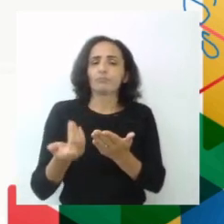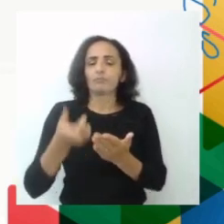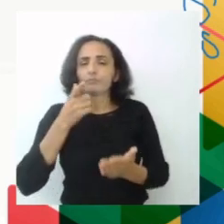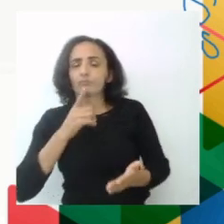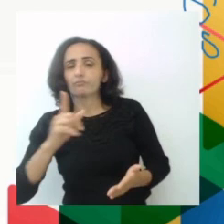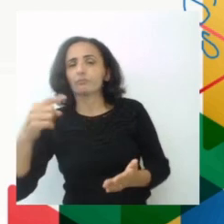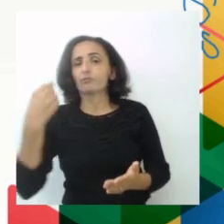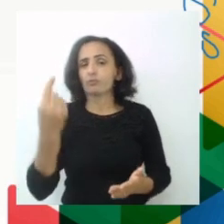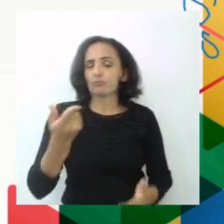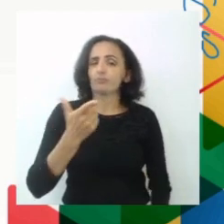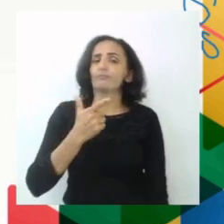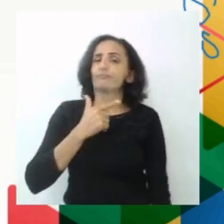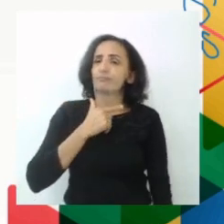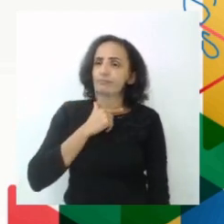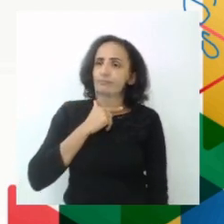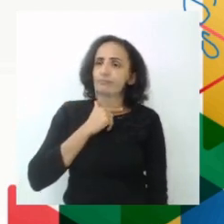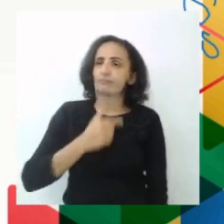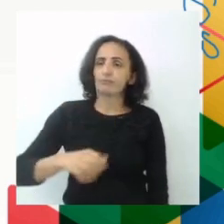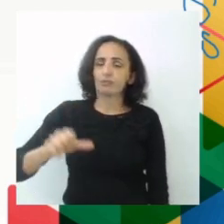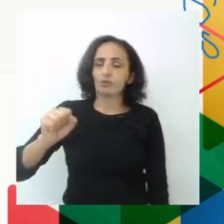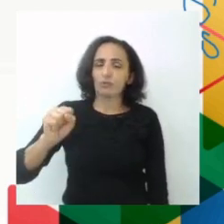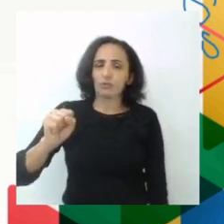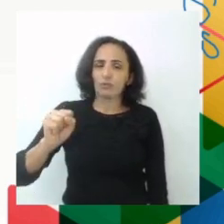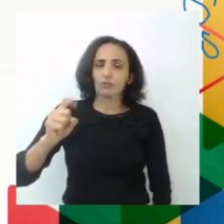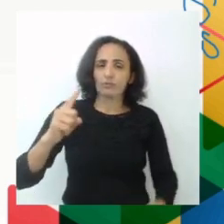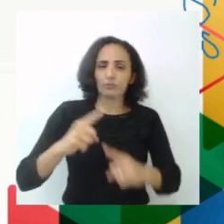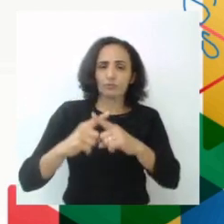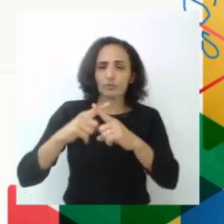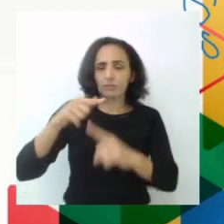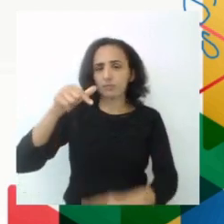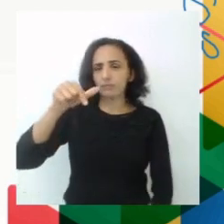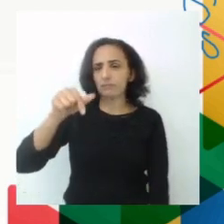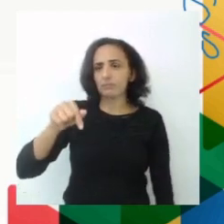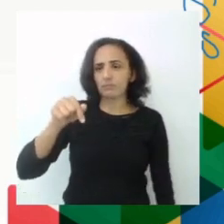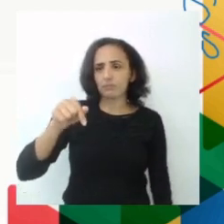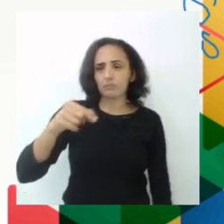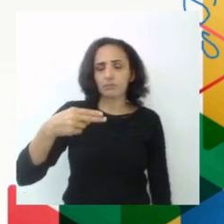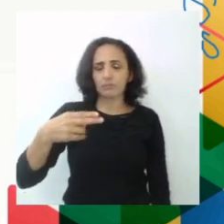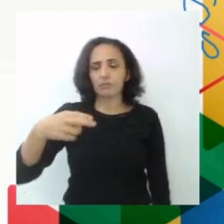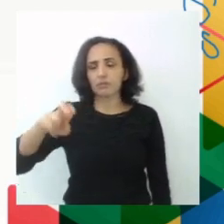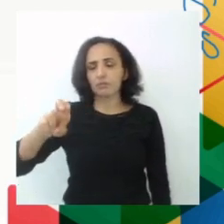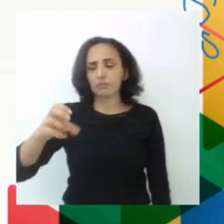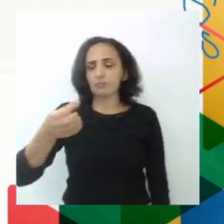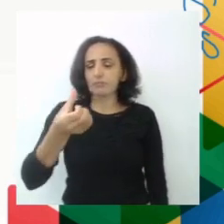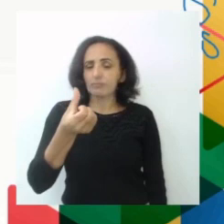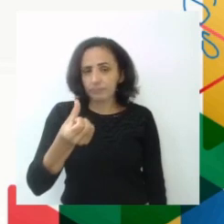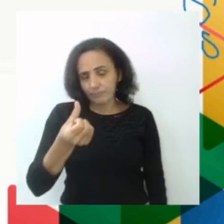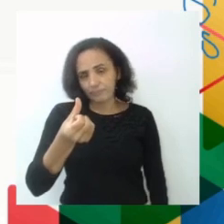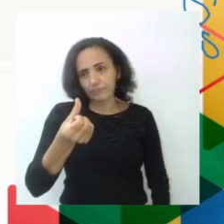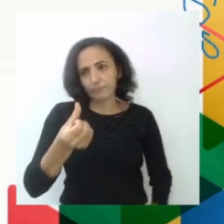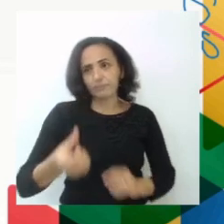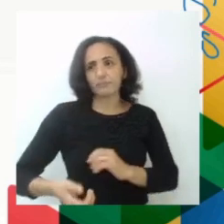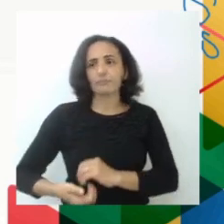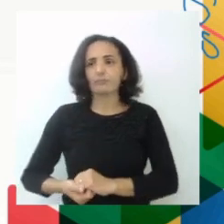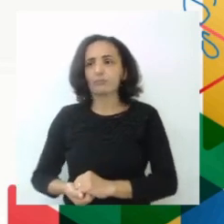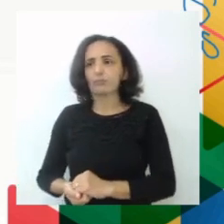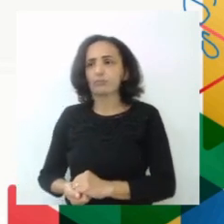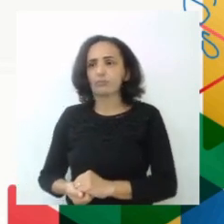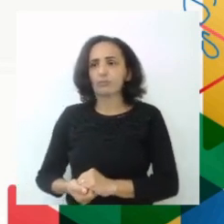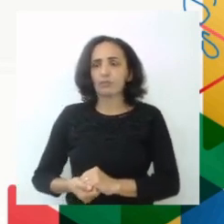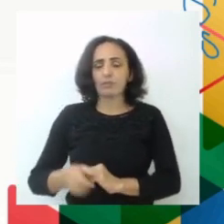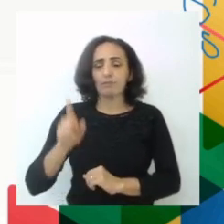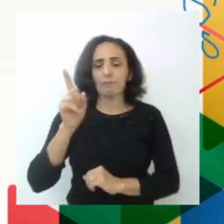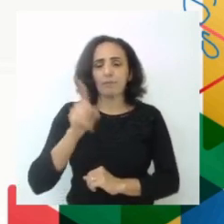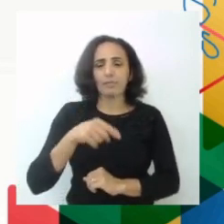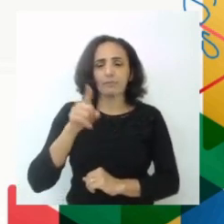Tá aqui 8 vezes 7 pessoas brigando pela segunda posição. 56. A gente cortaria 6 com 6